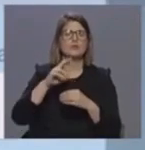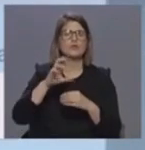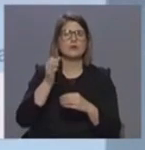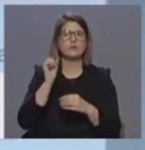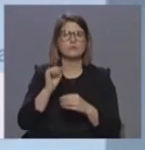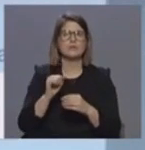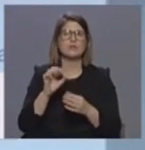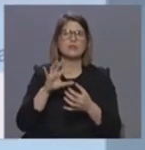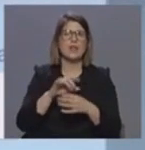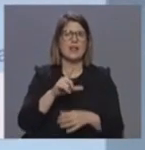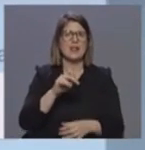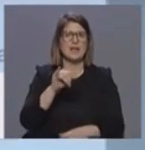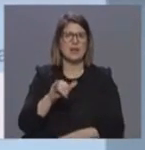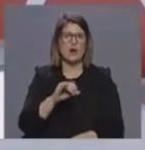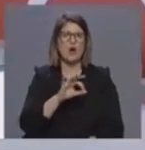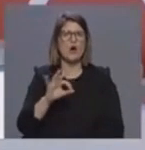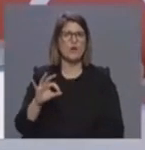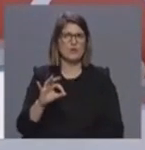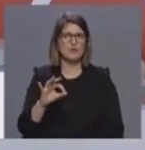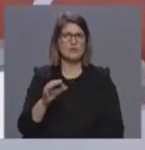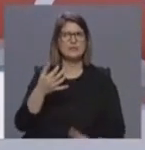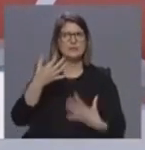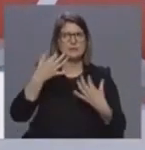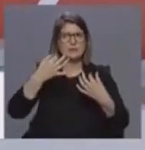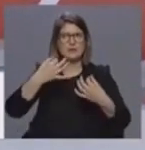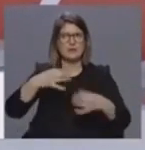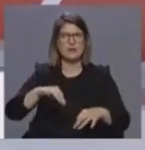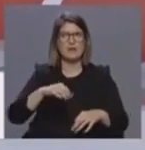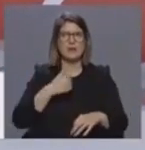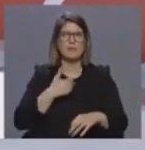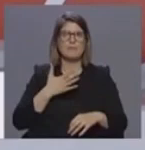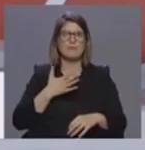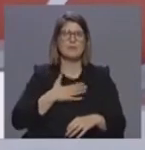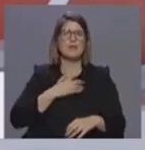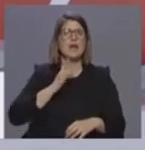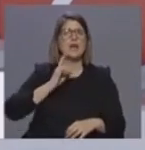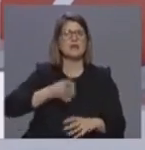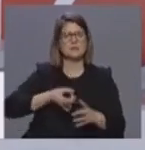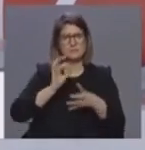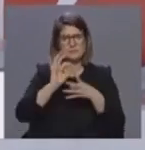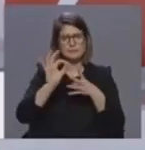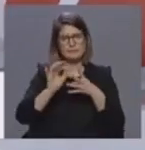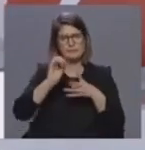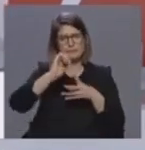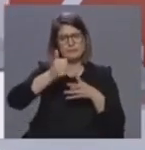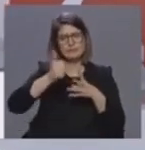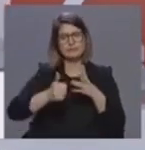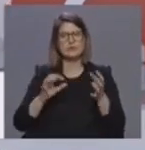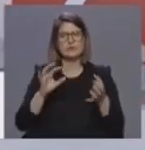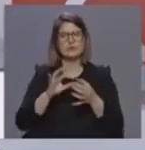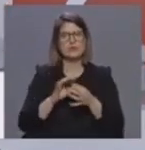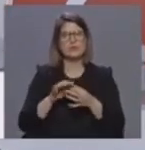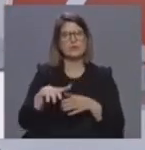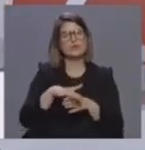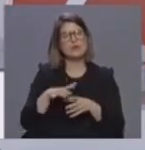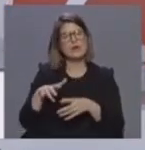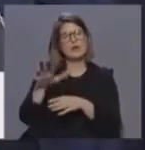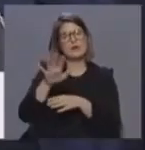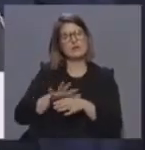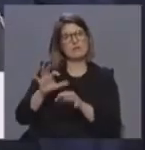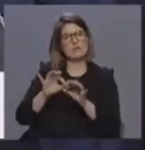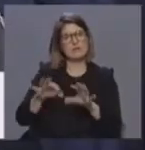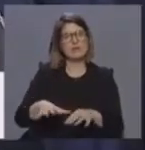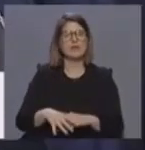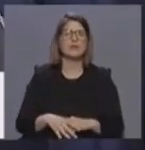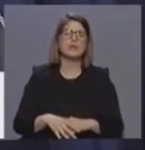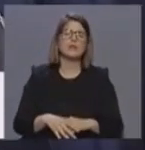de layoff simplificado que abrange as empresas que cumpram os requisitos do mecanismo nacional.